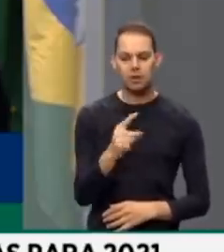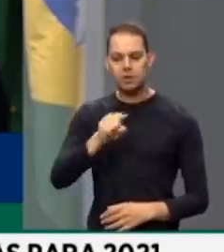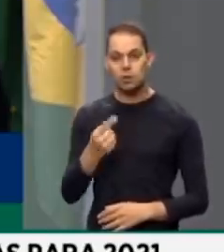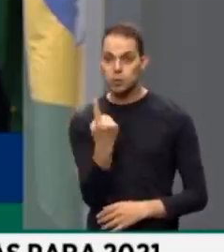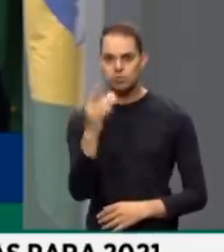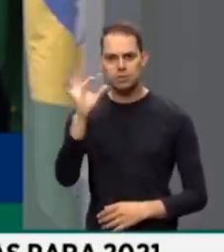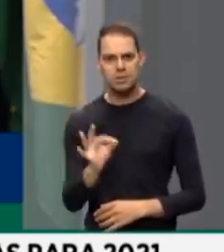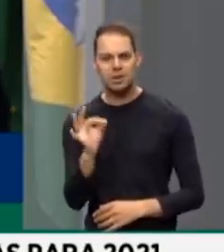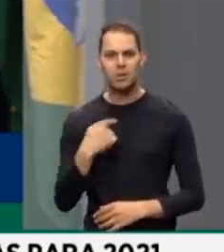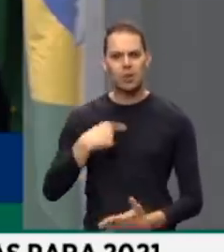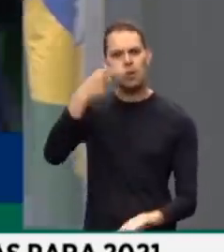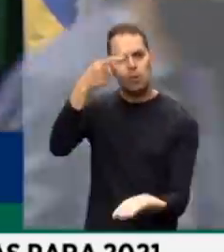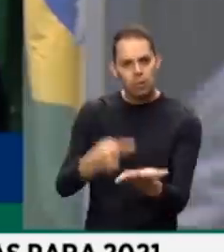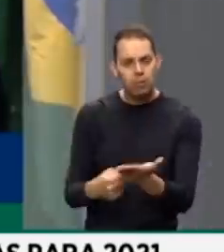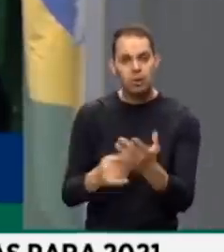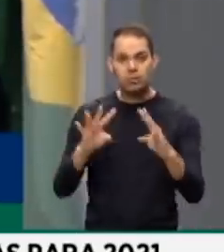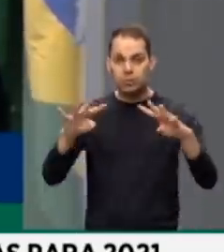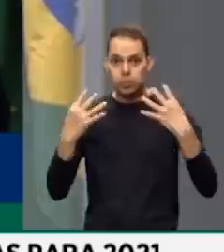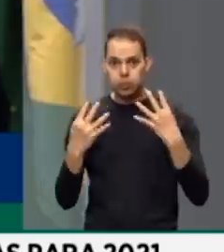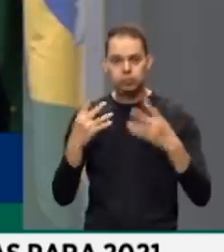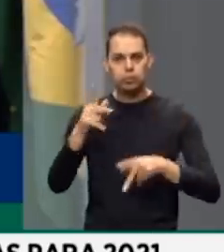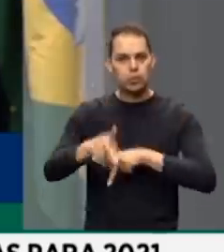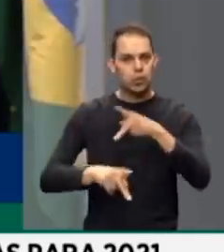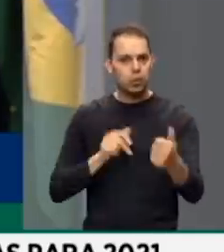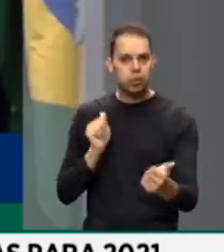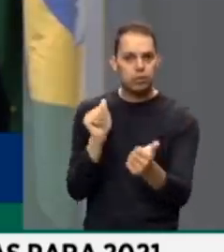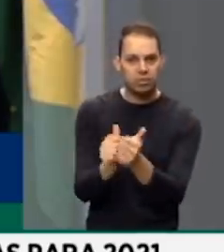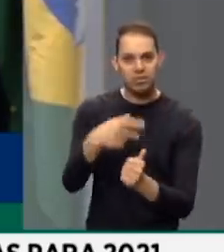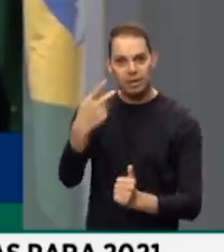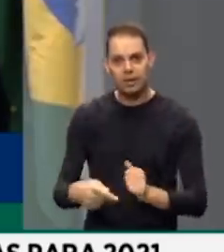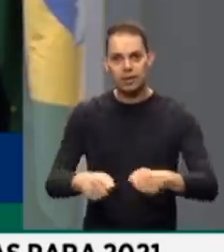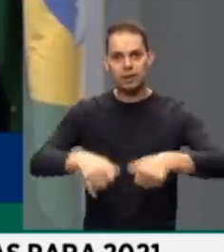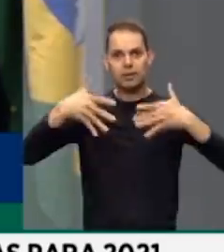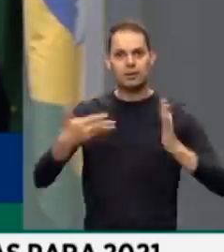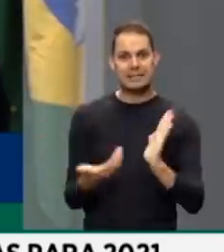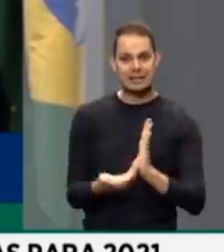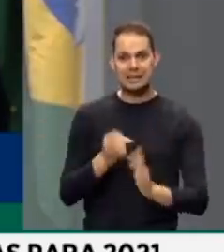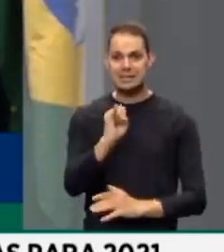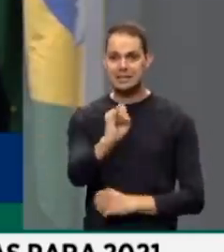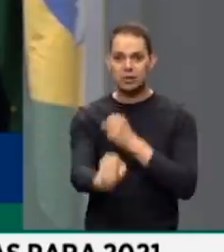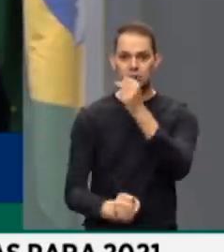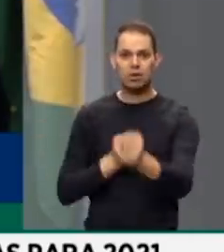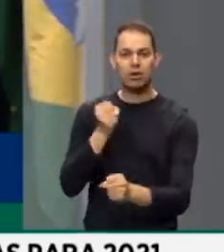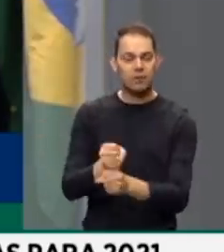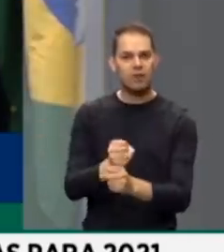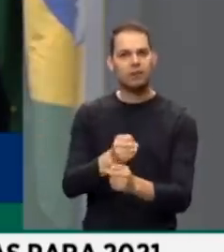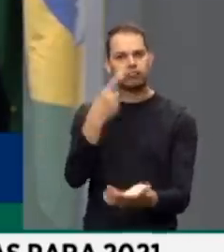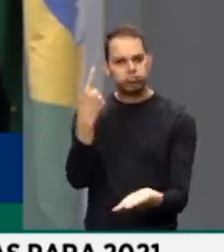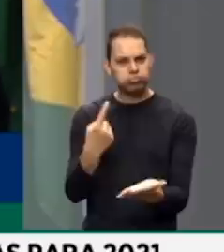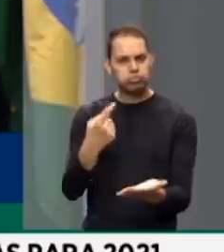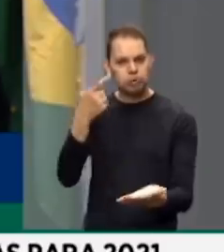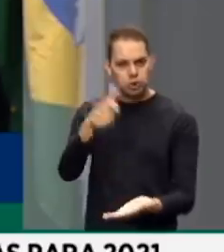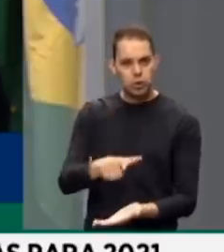um compromisso público aqui no plenário da Câmara dos Deputados. Se no ano que vem se confirmar